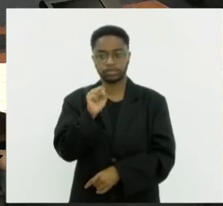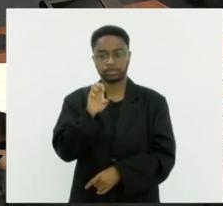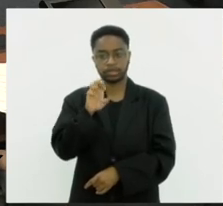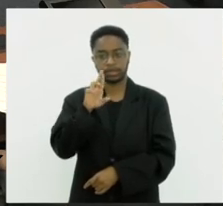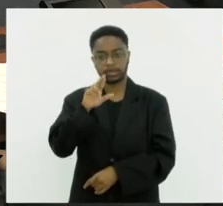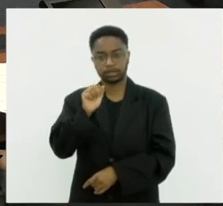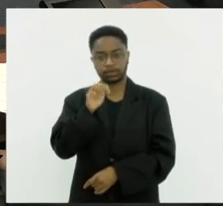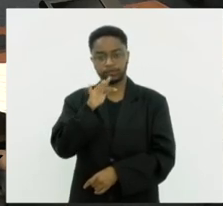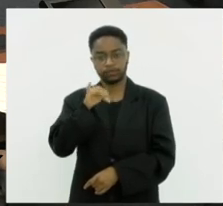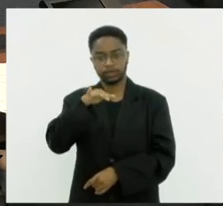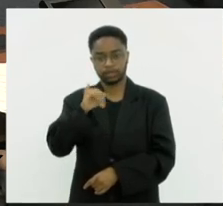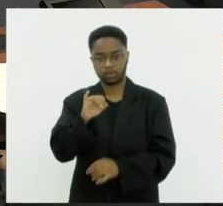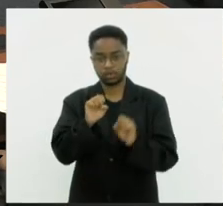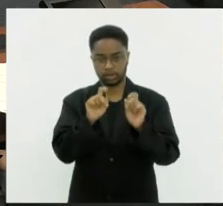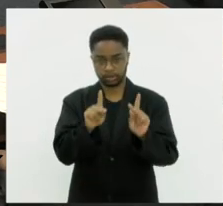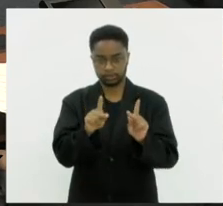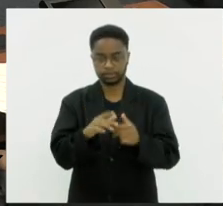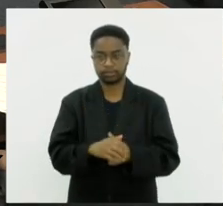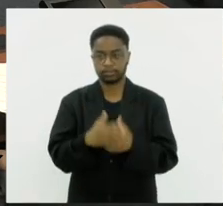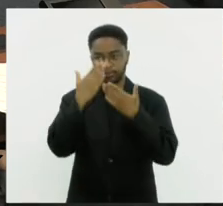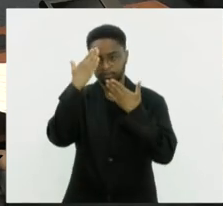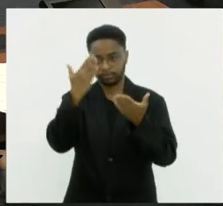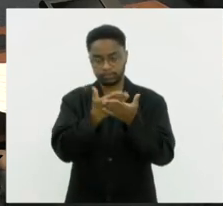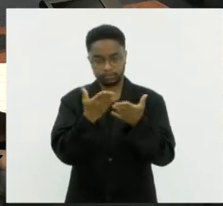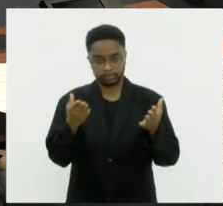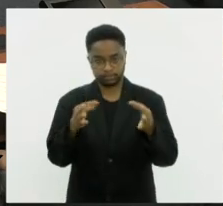Ok? Obrigada a todos.